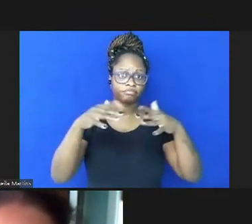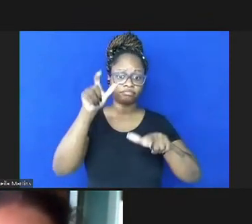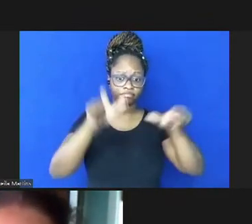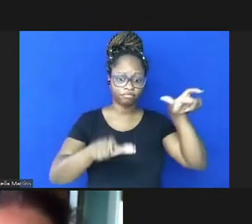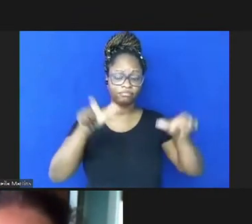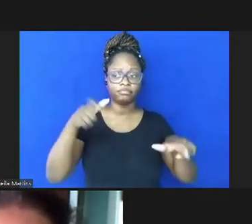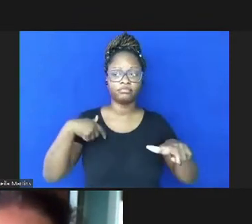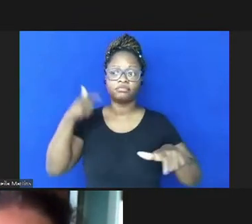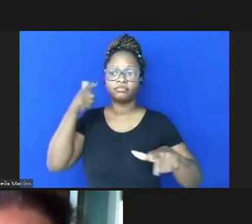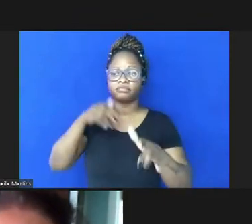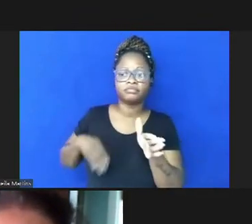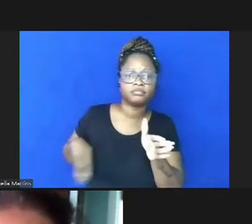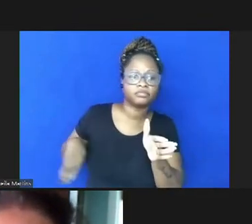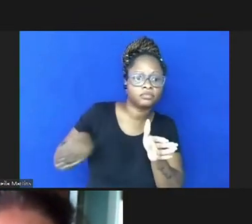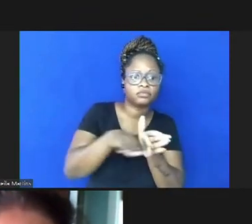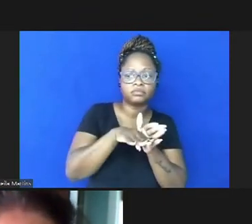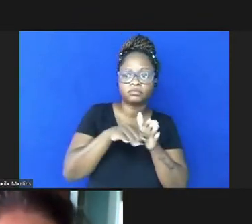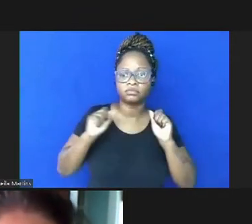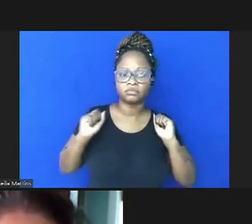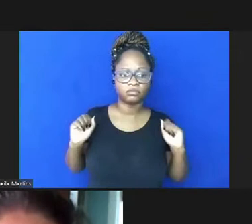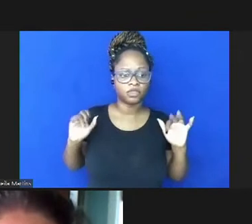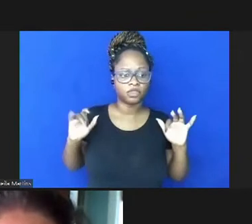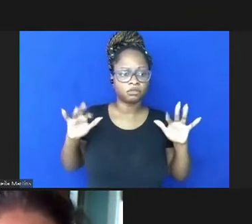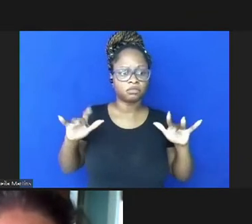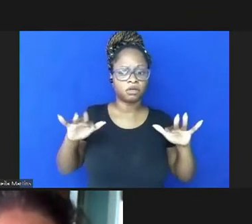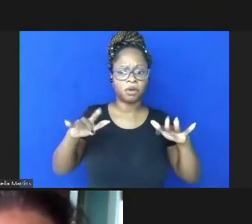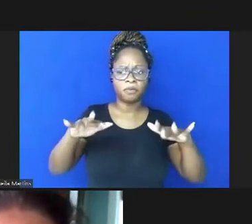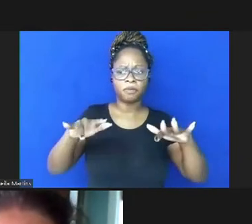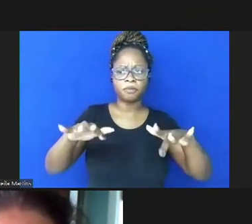chegar e ver não somente